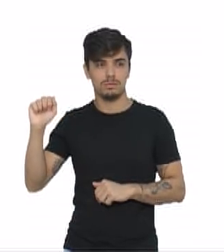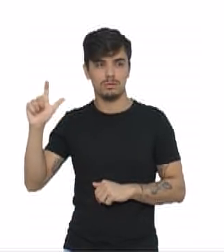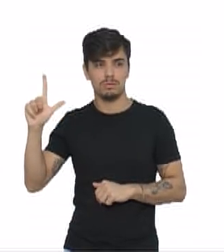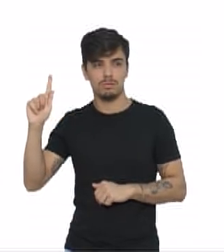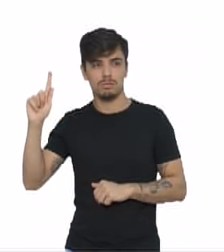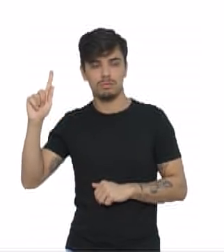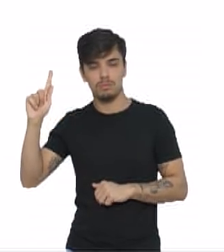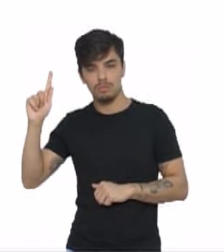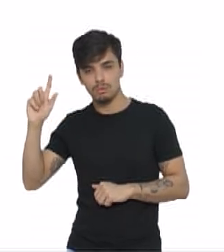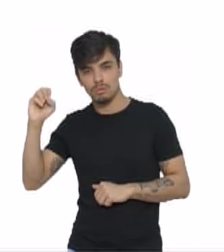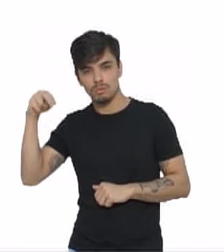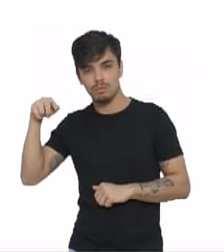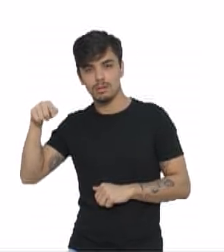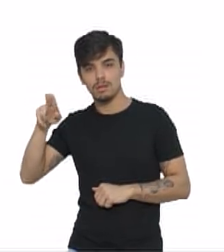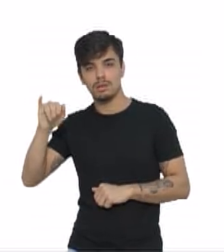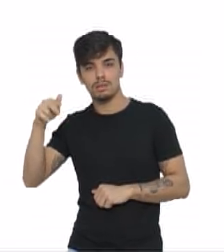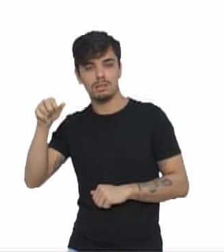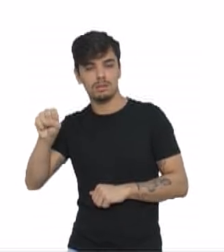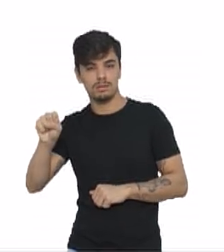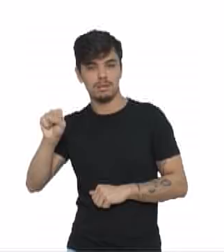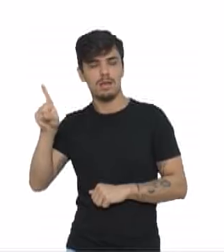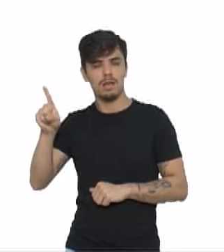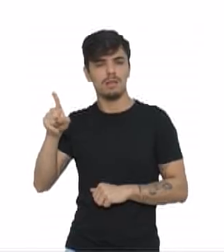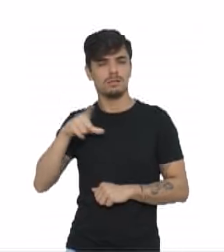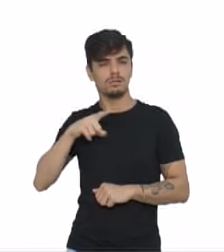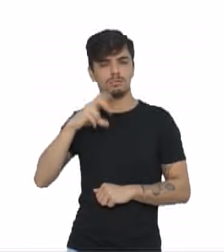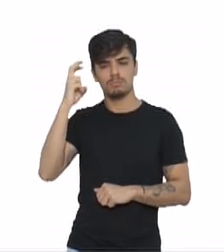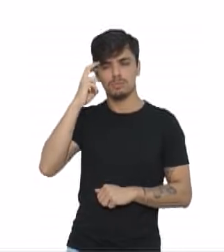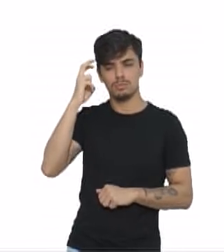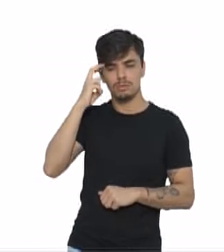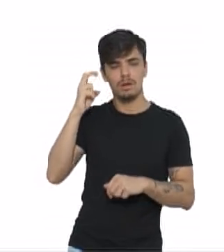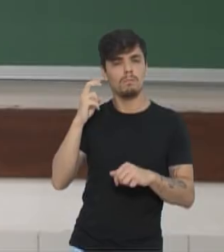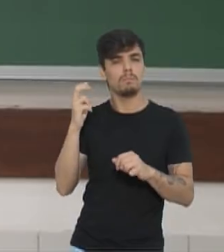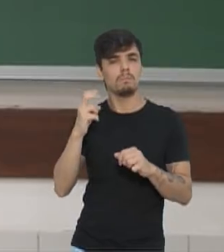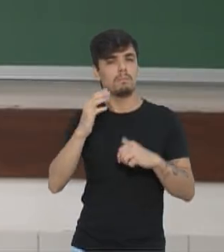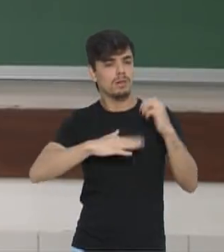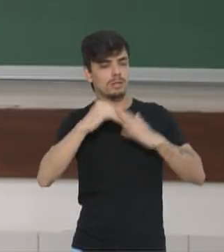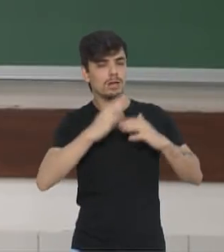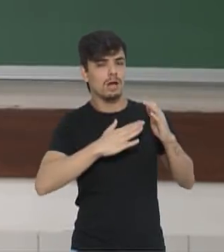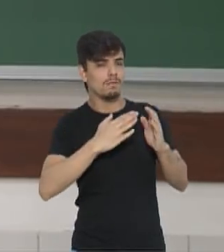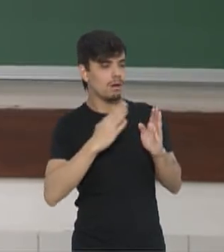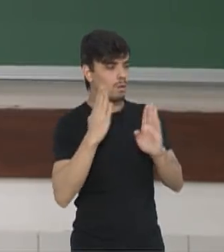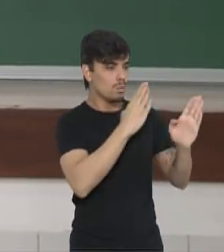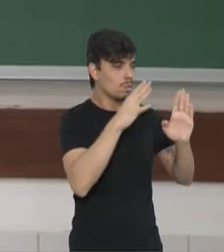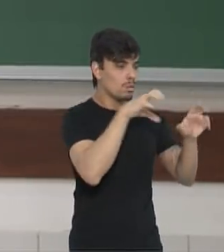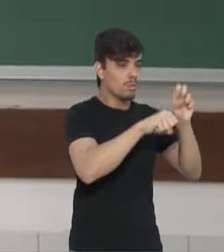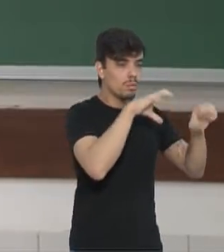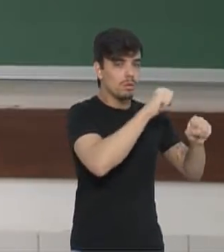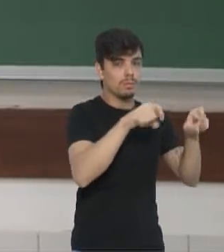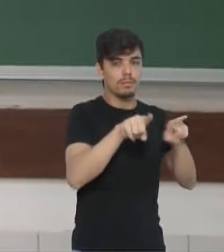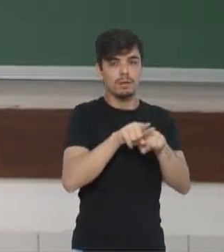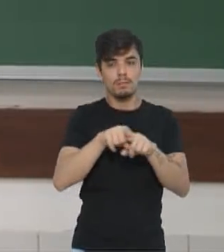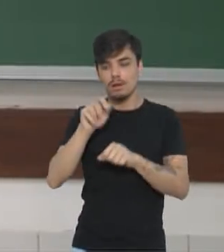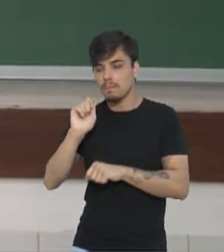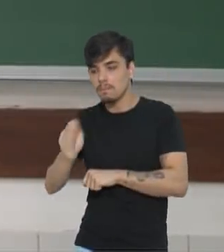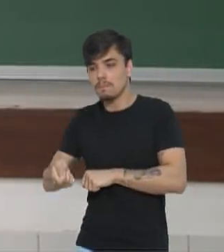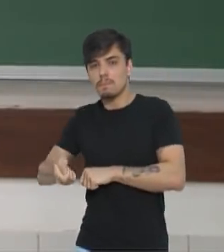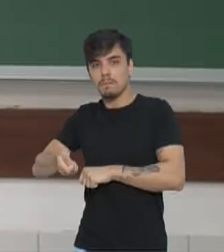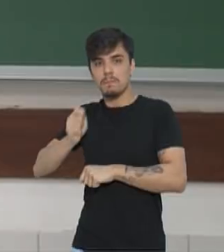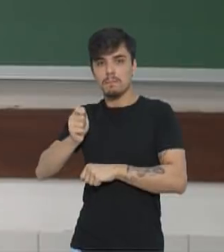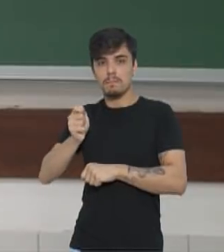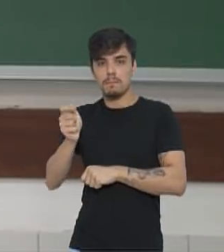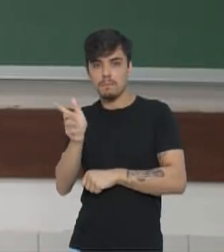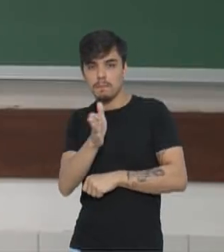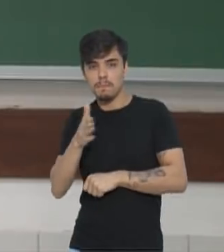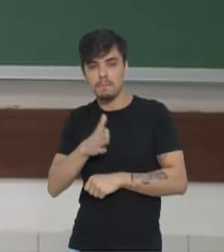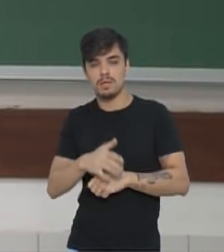região litoral e eles praticavam bastante a caça e a pesca. Essas eram as atividades econômicas do dia a dia e de vida que eles praticavam em